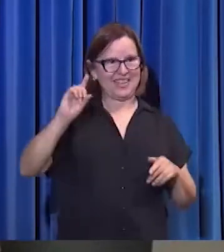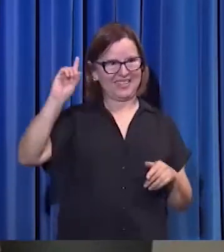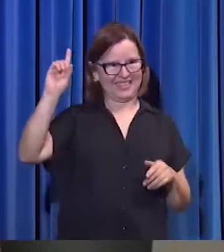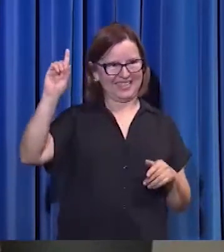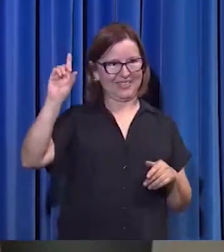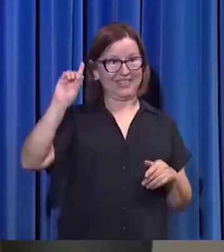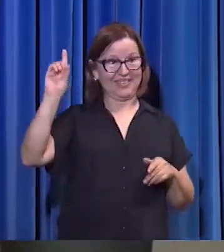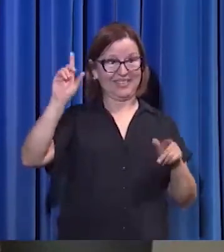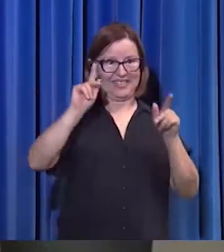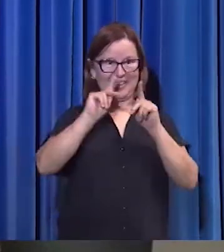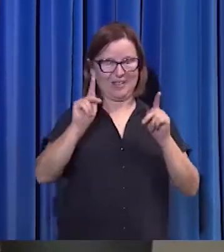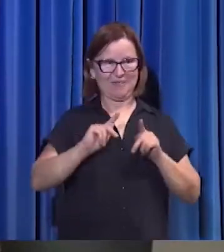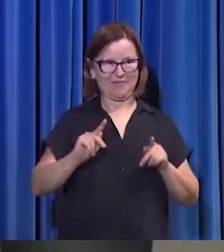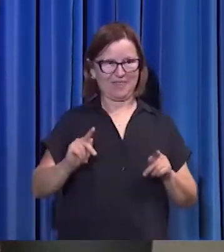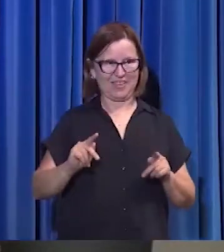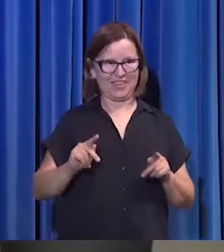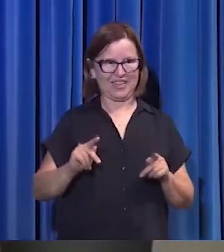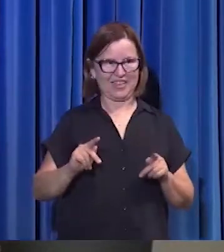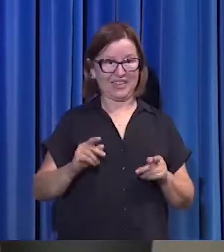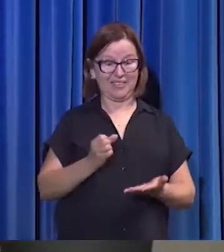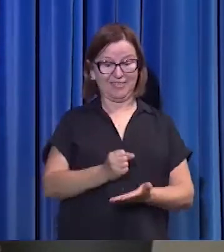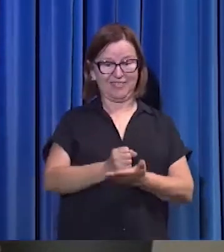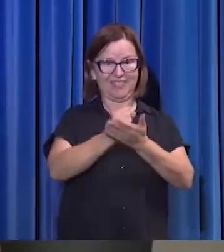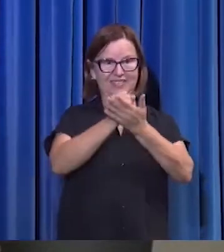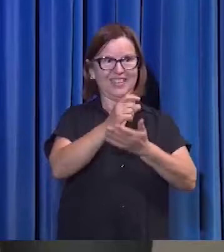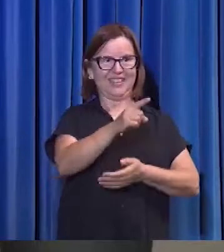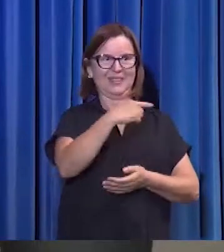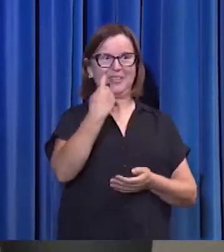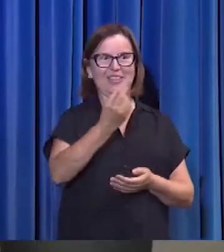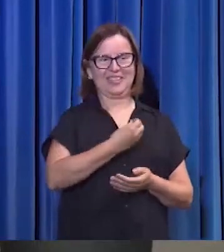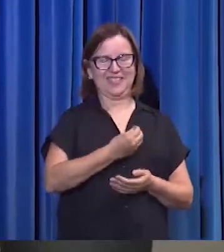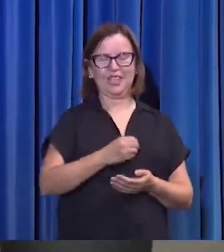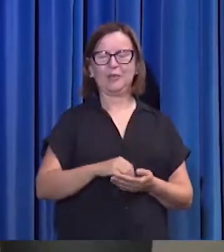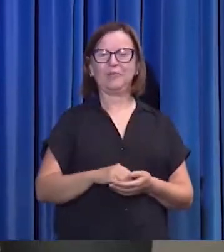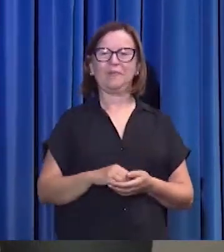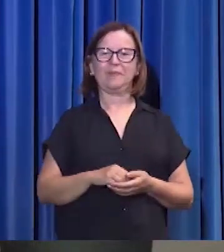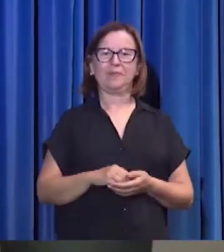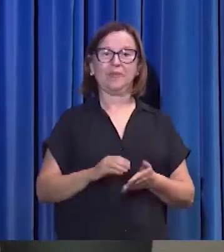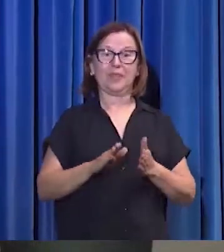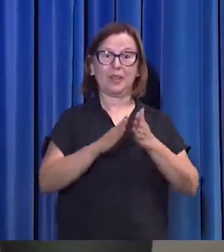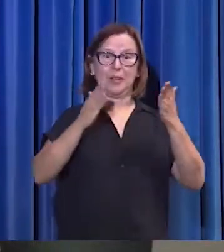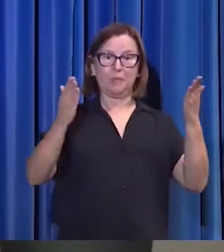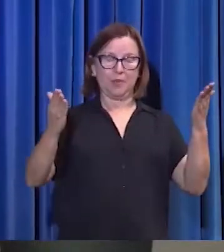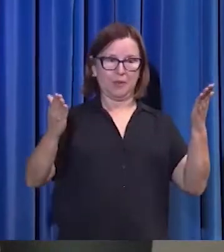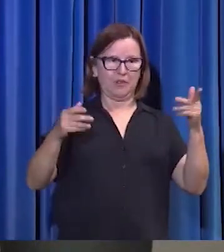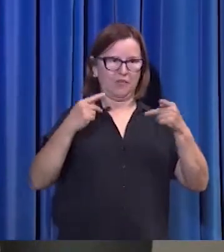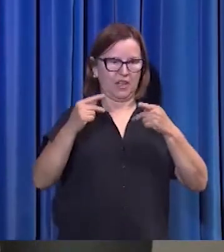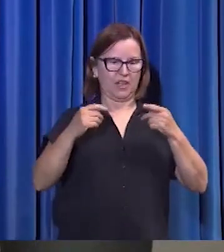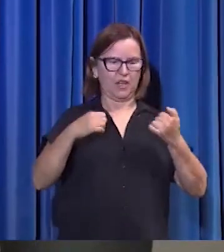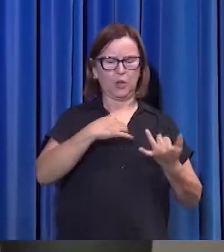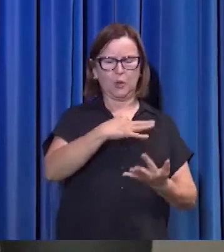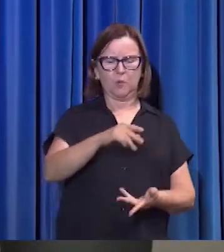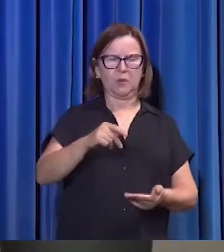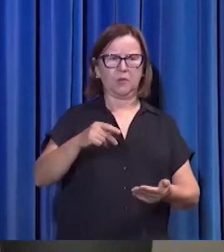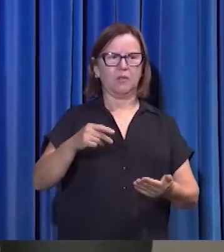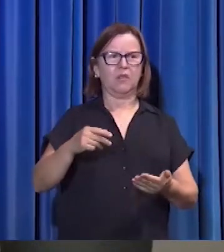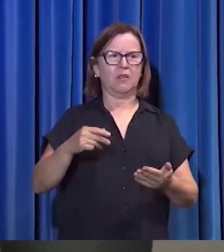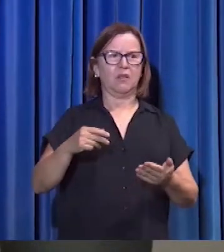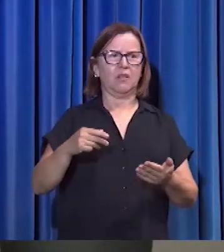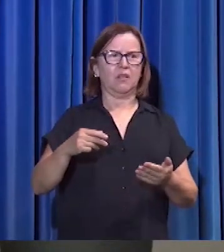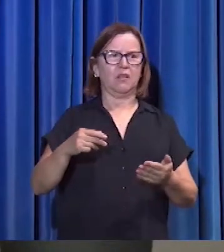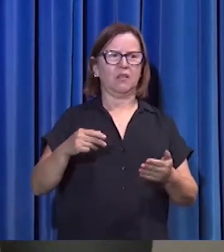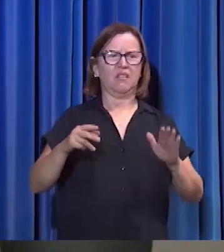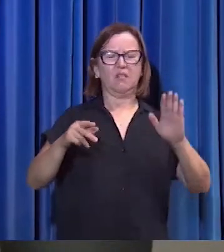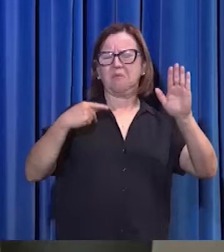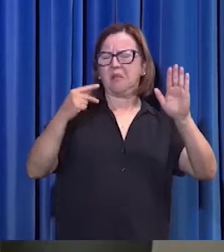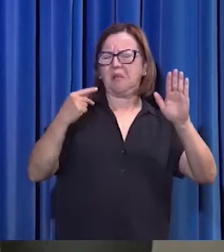paz sustentando as nossas vidas. A Bíblia diz que o mundo promete paz e segurança, mas isso